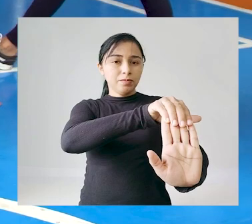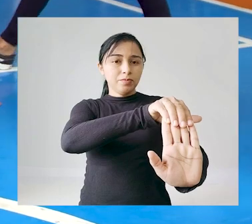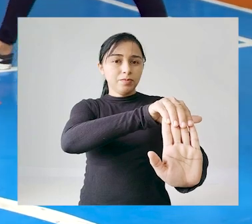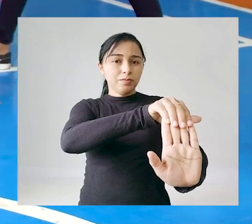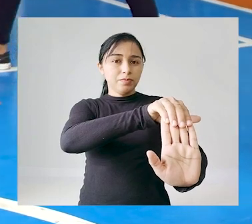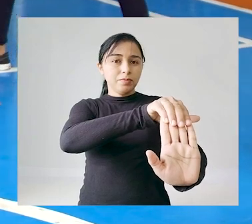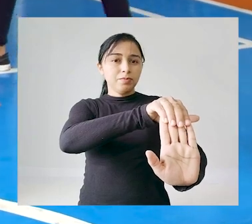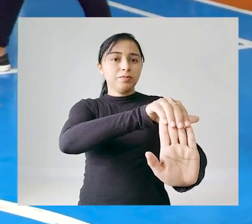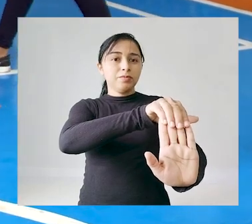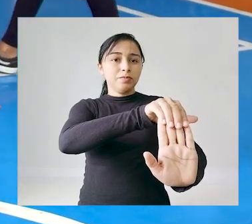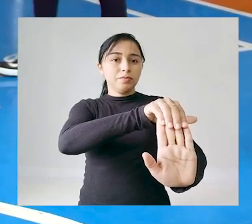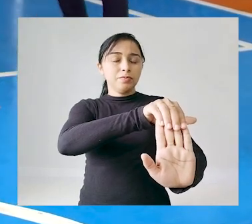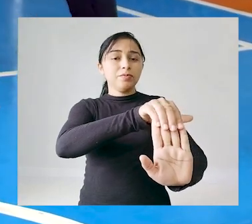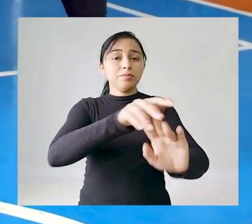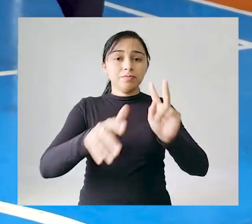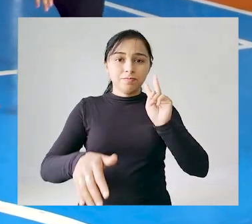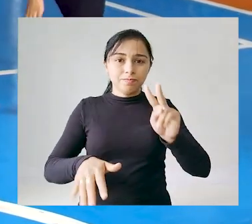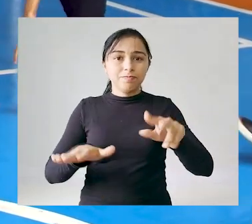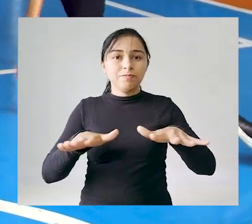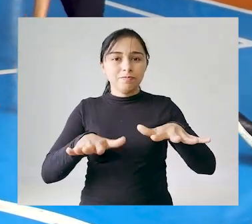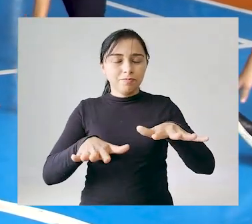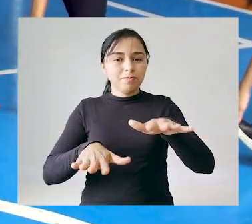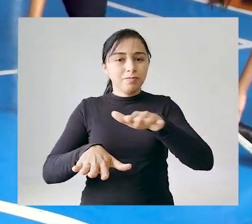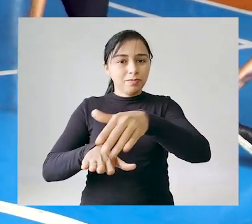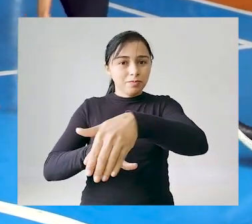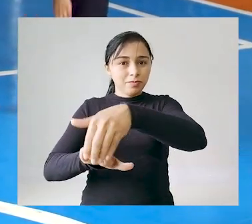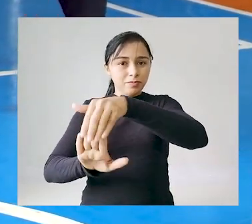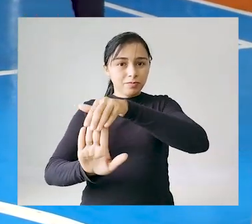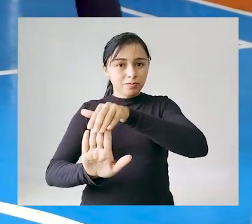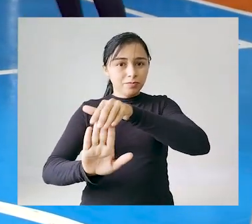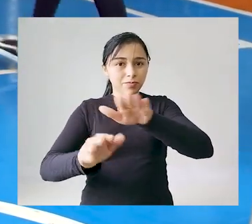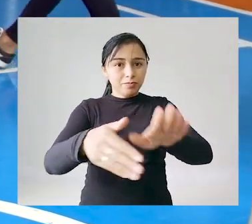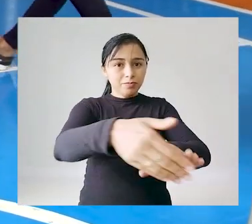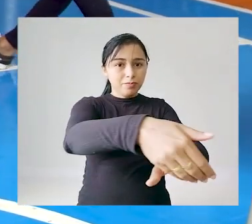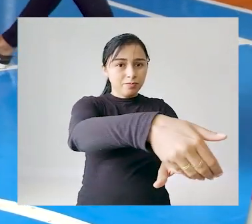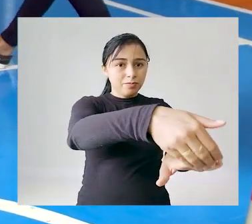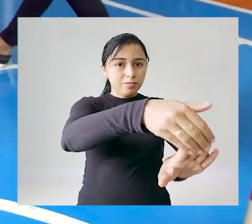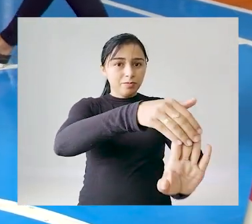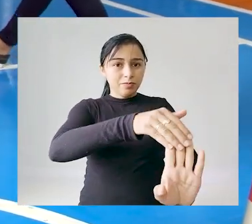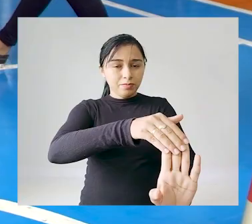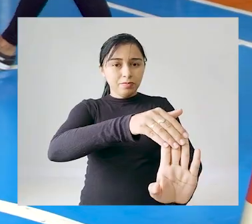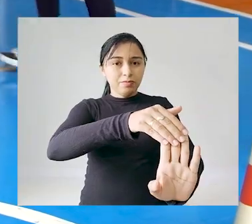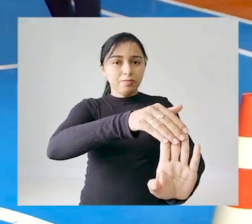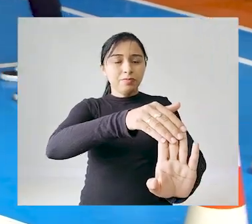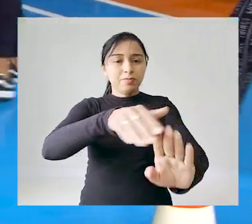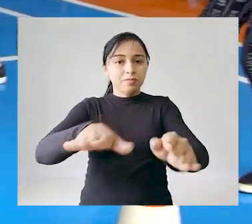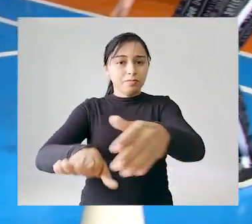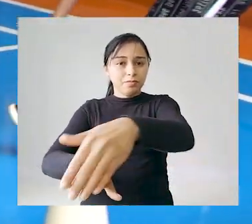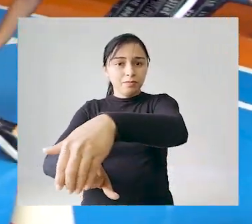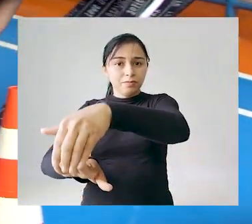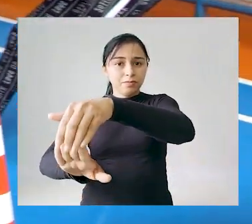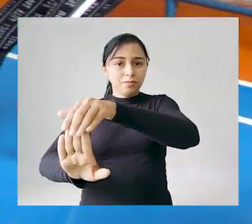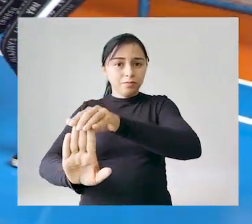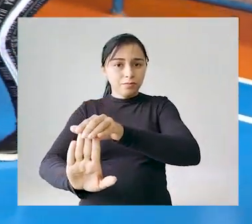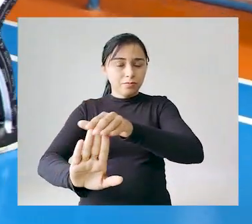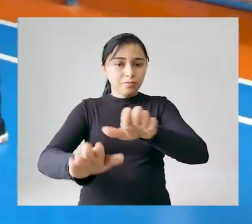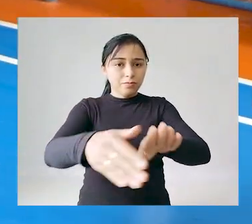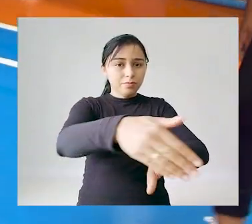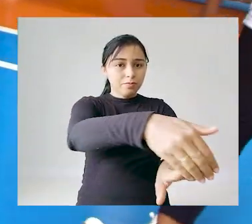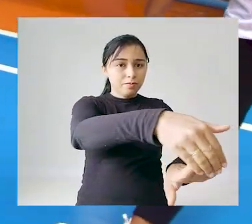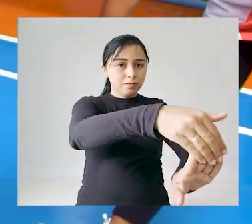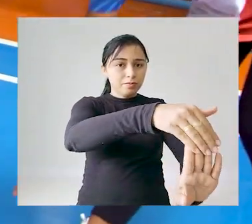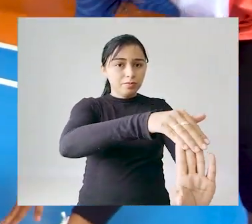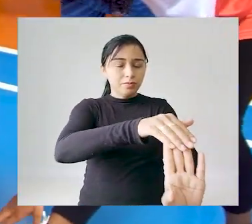Isso, vamos alongar em movimento agora. Olha aí, ó. 1. Bora. 2. Vamos.